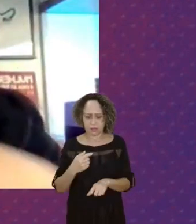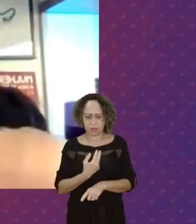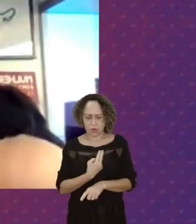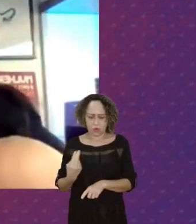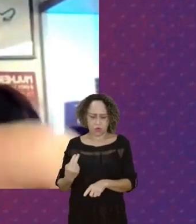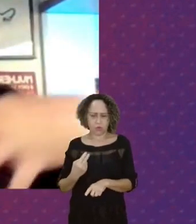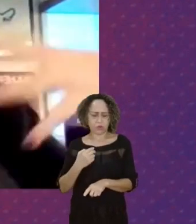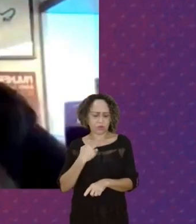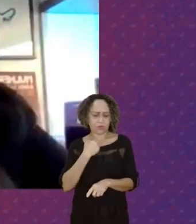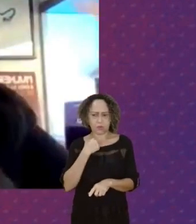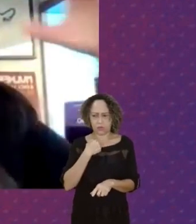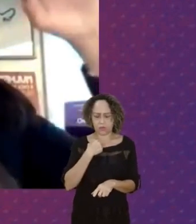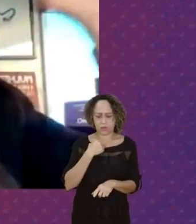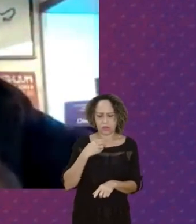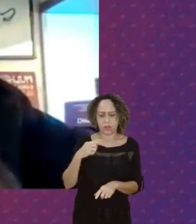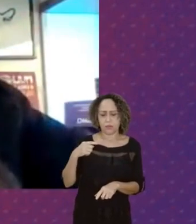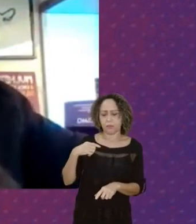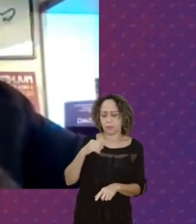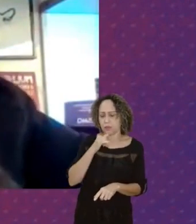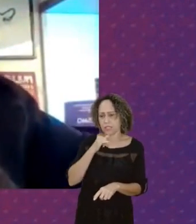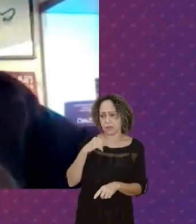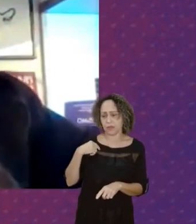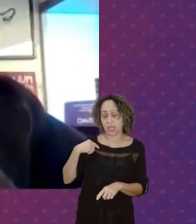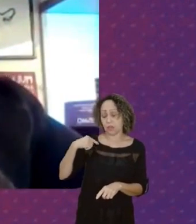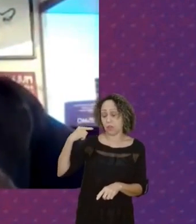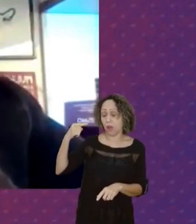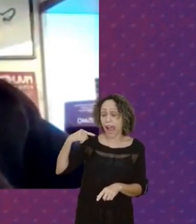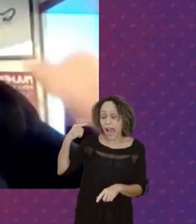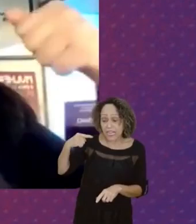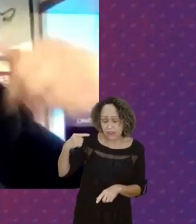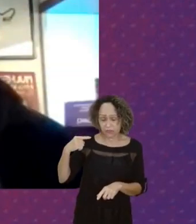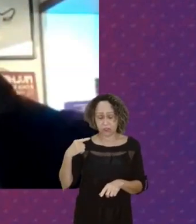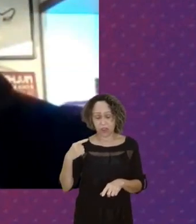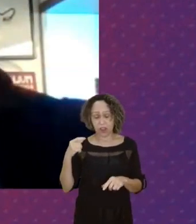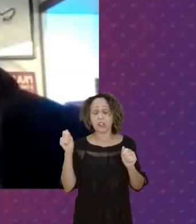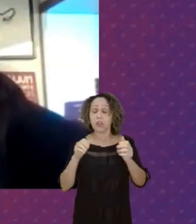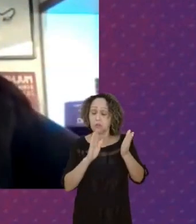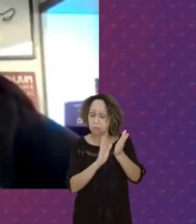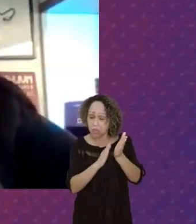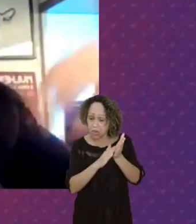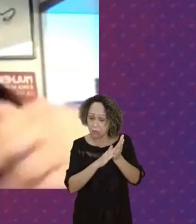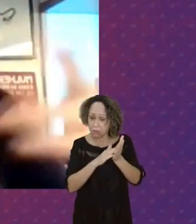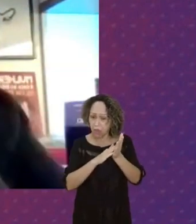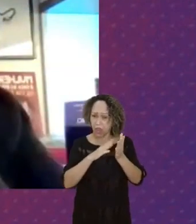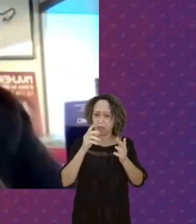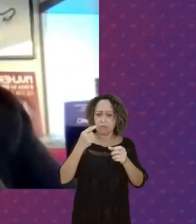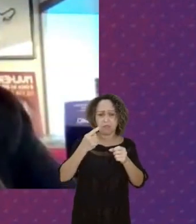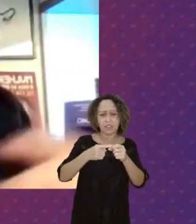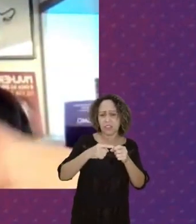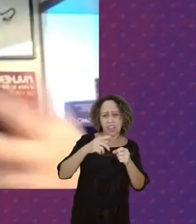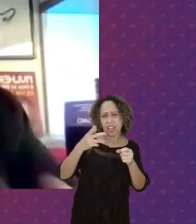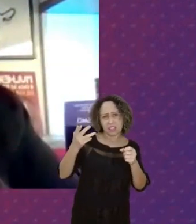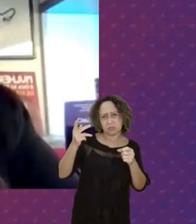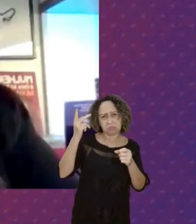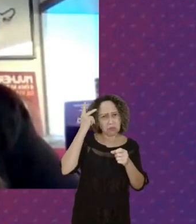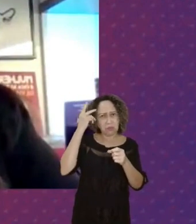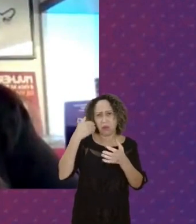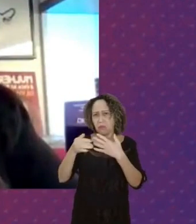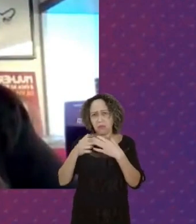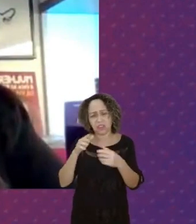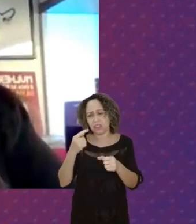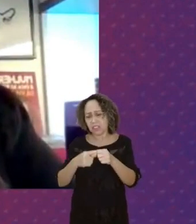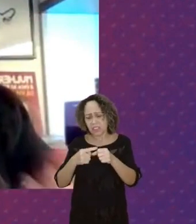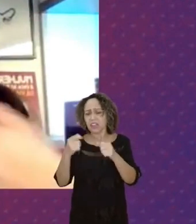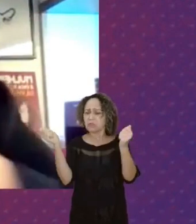como advogada, meu nome, sou Gabriela Araújo. Então, a advogada Gabriela Araújo dá parabéns para a cidade de São Paulo pelo seu aniversário. Não existe